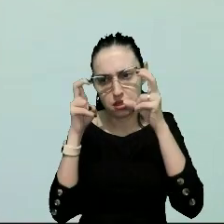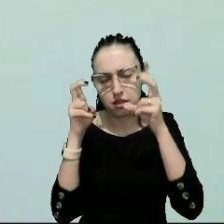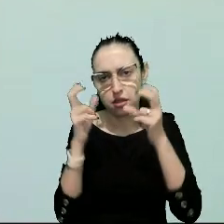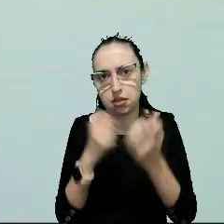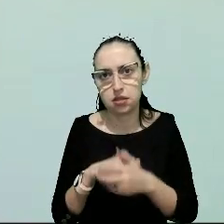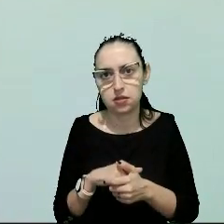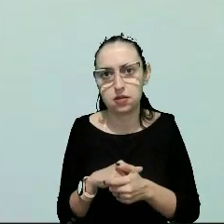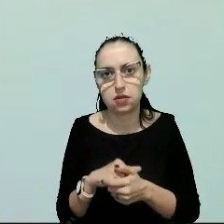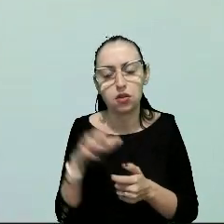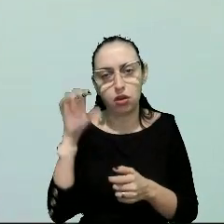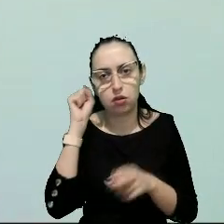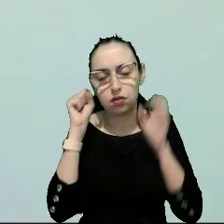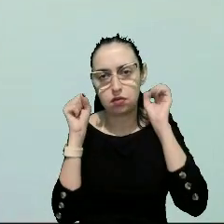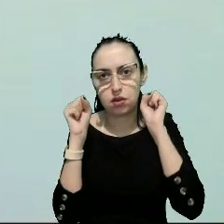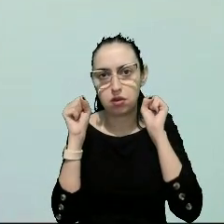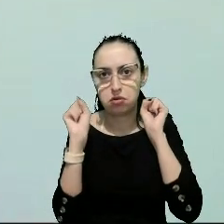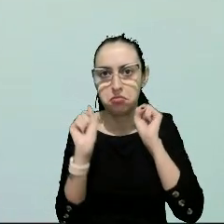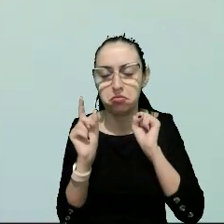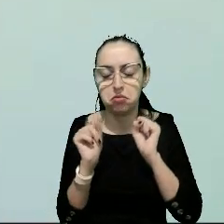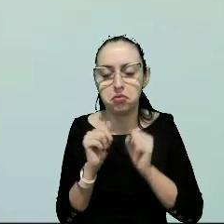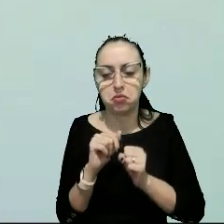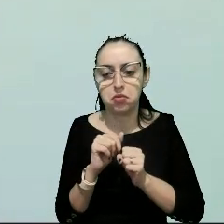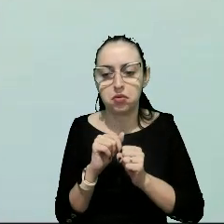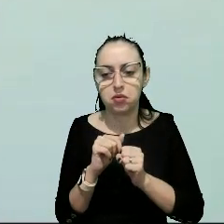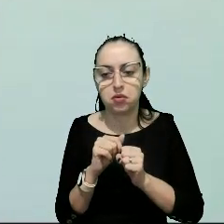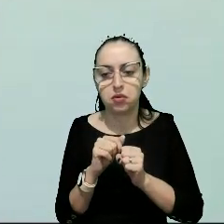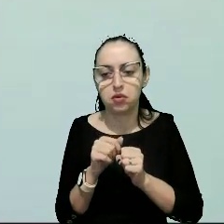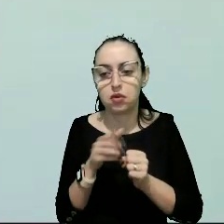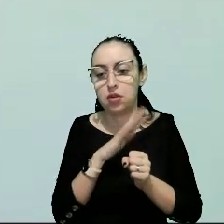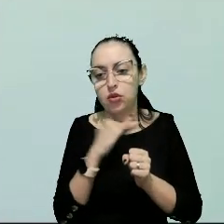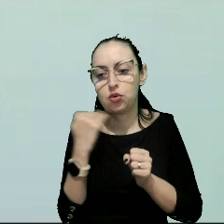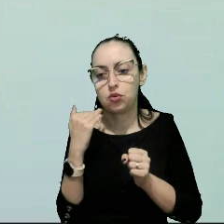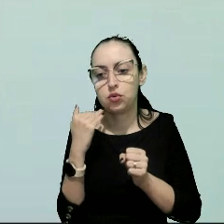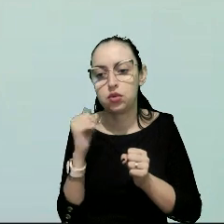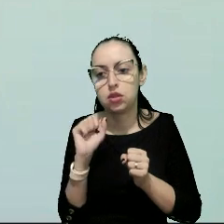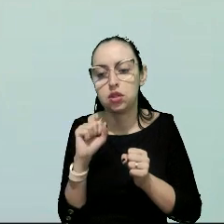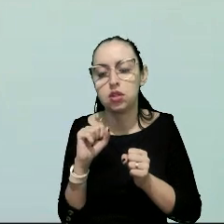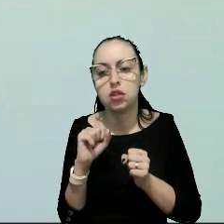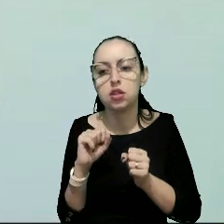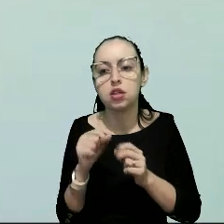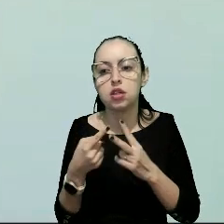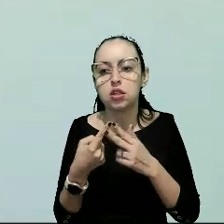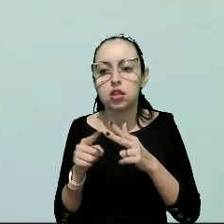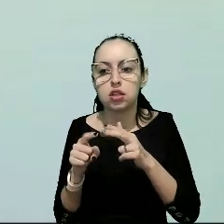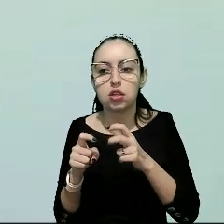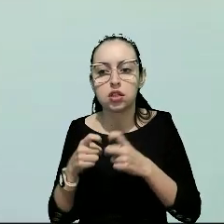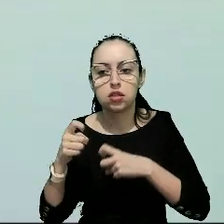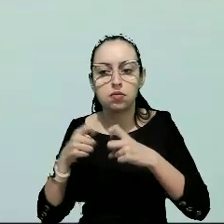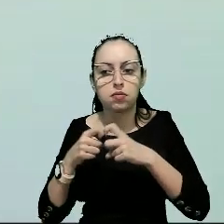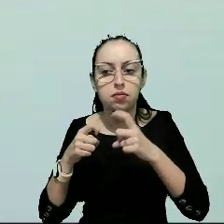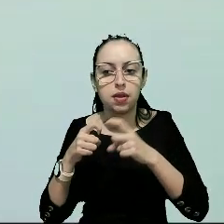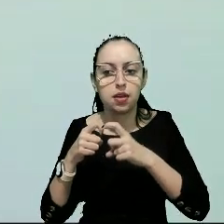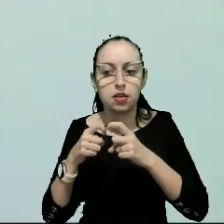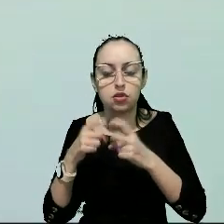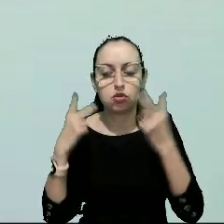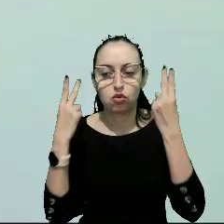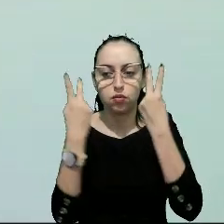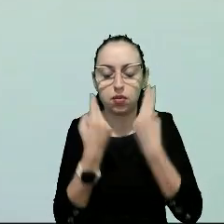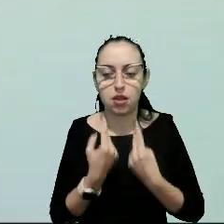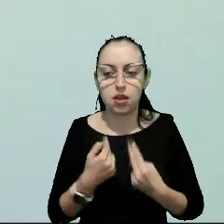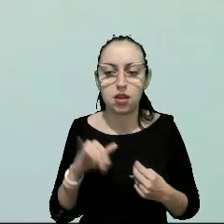interessante, que foi, vocês devem ter ouvido falar, ele já morreu, o cirurgião plástico Ivo